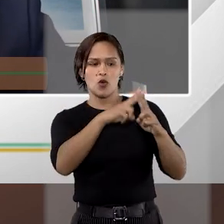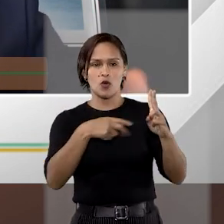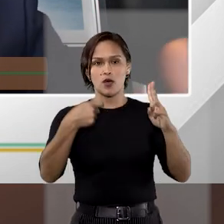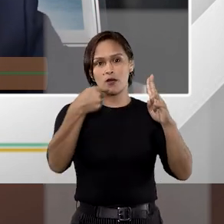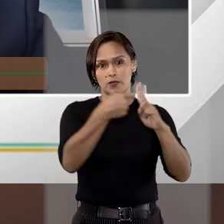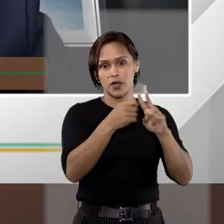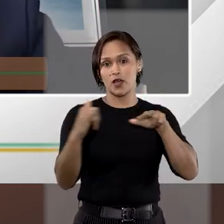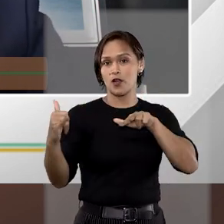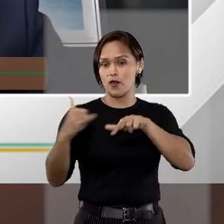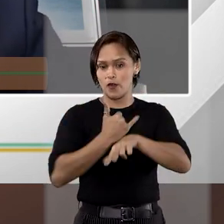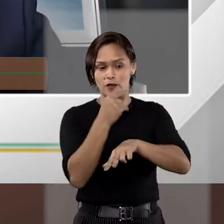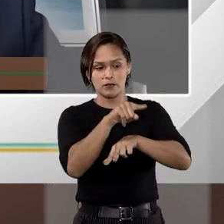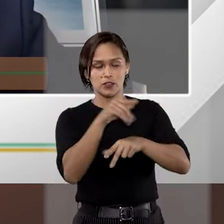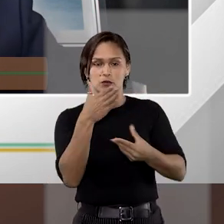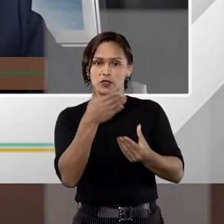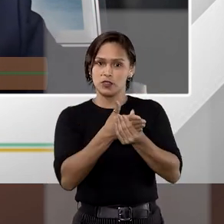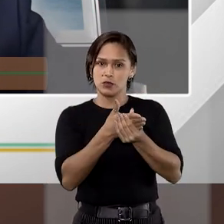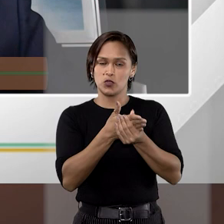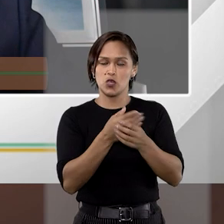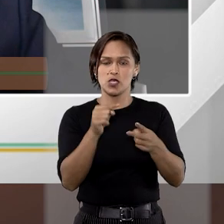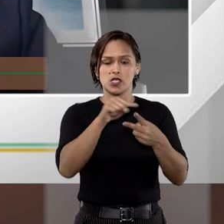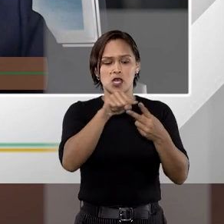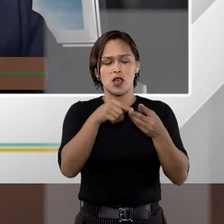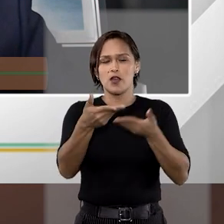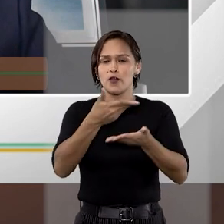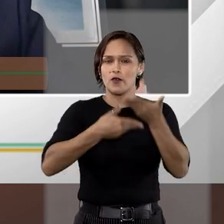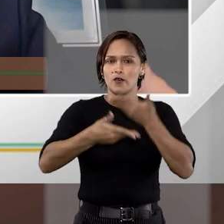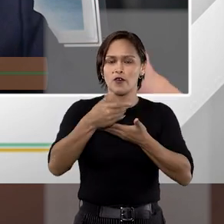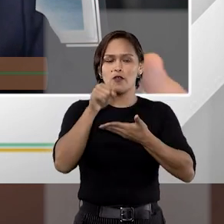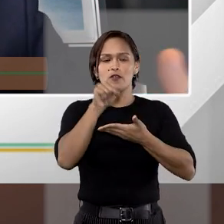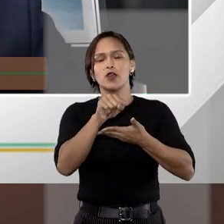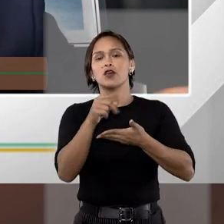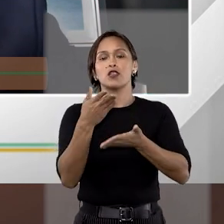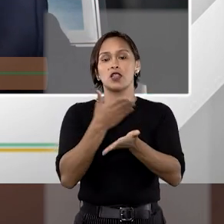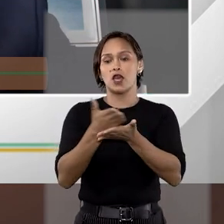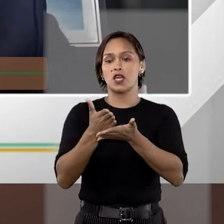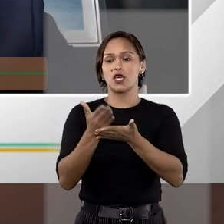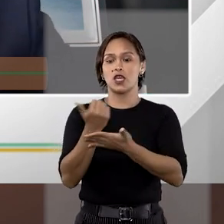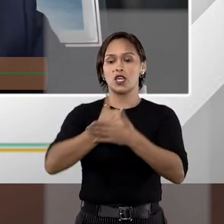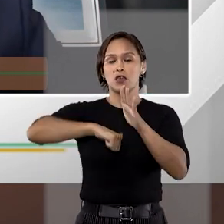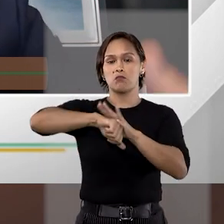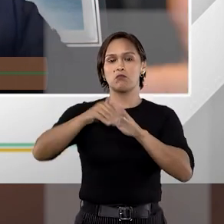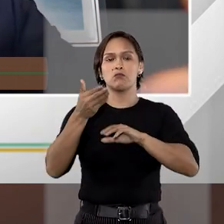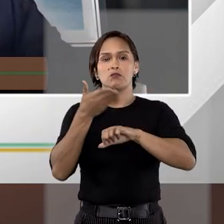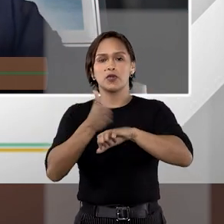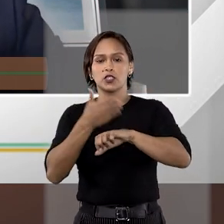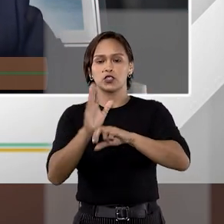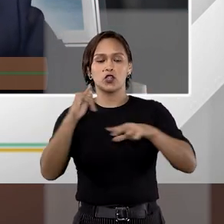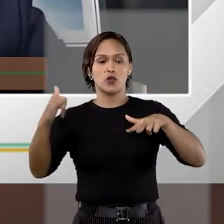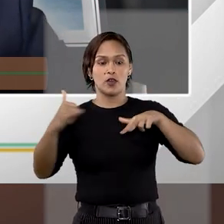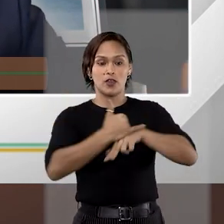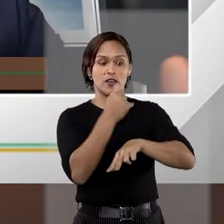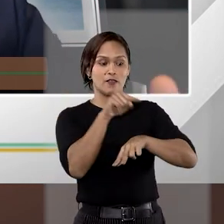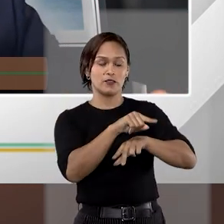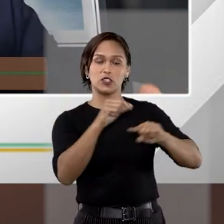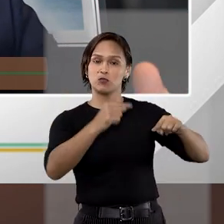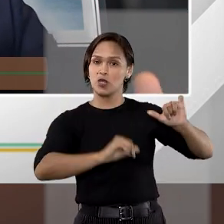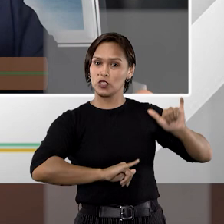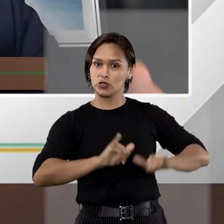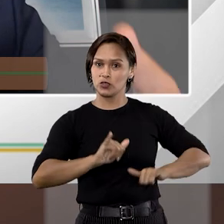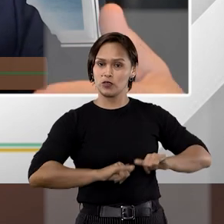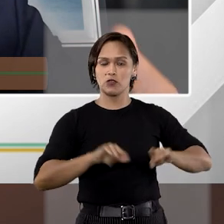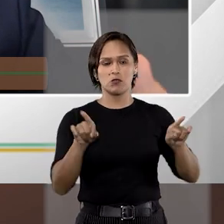outra parte com uma vítima desse processo com envolvendo então aquele cometeu O Delito EA vítima desse delito